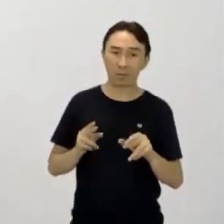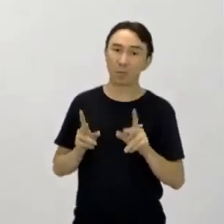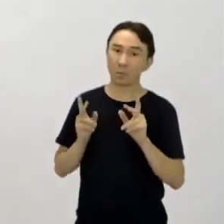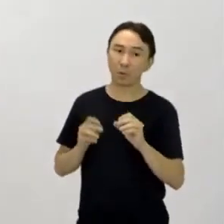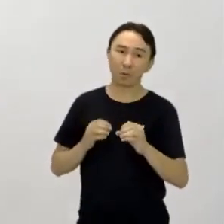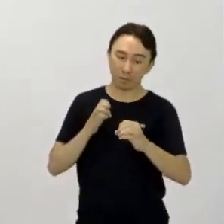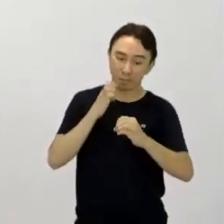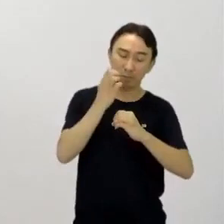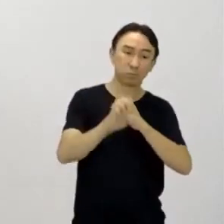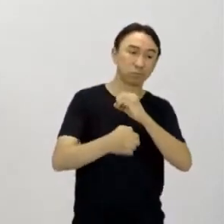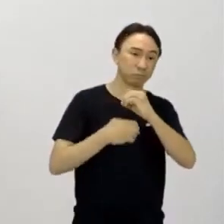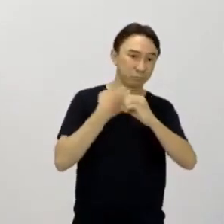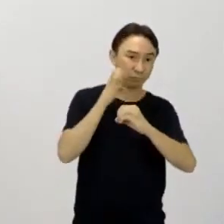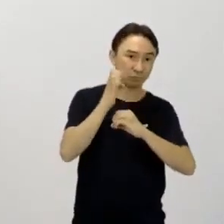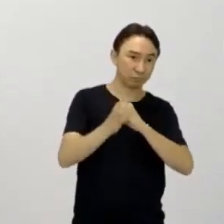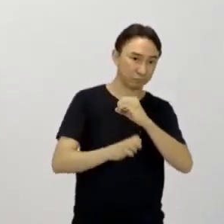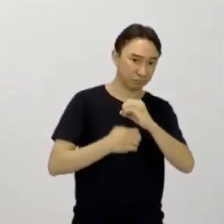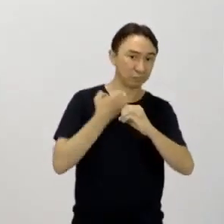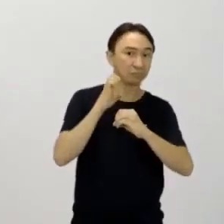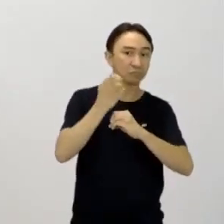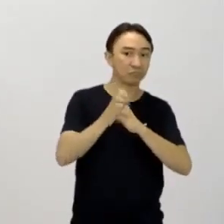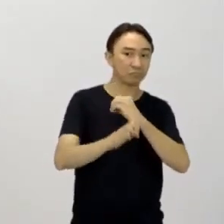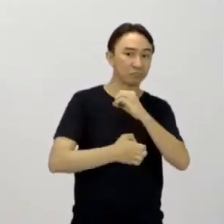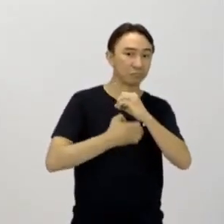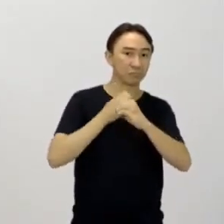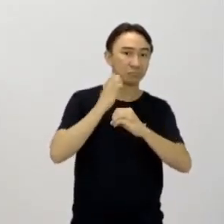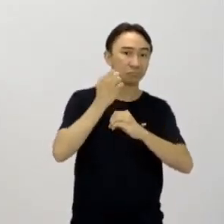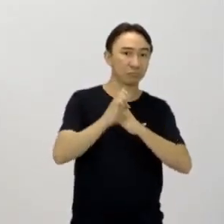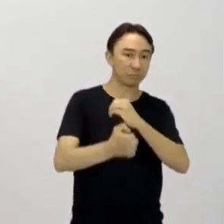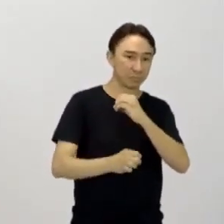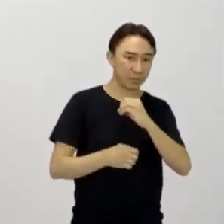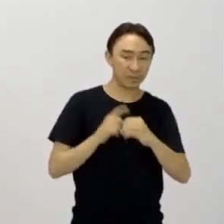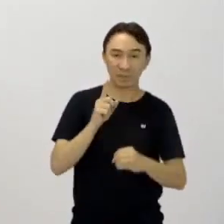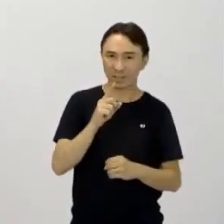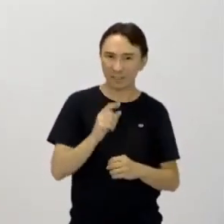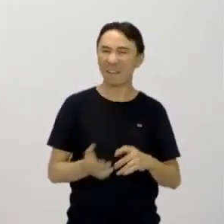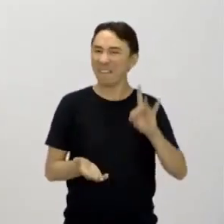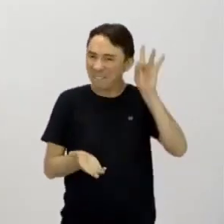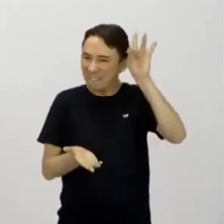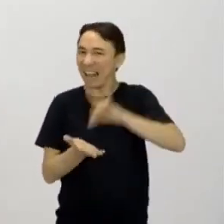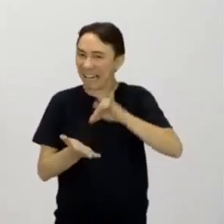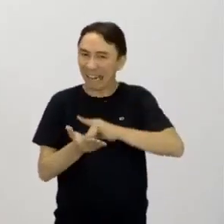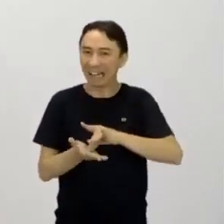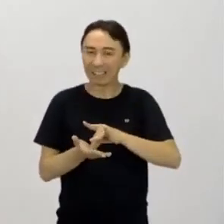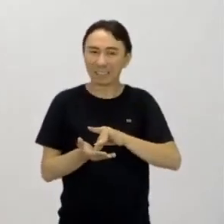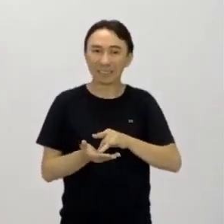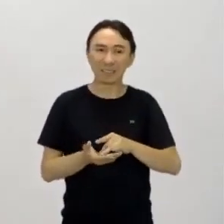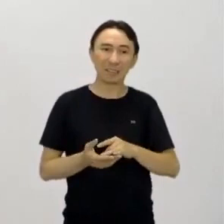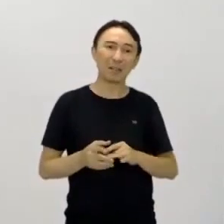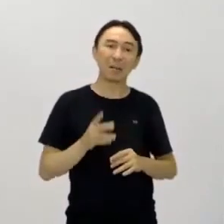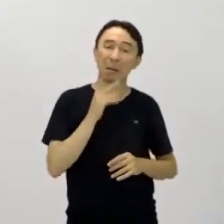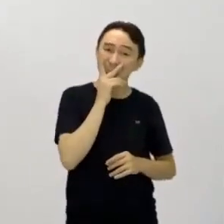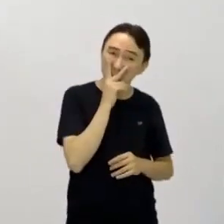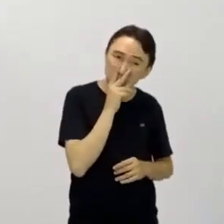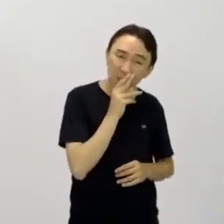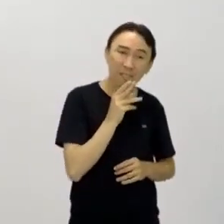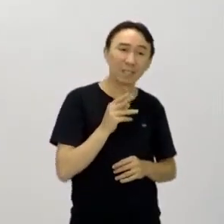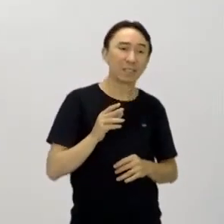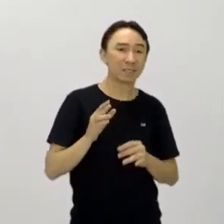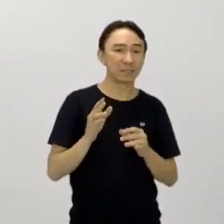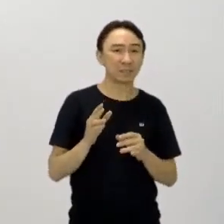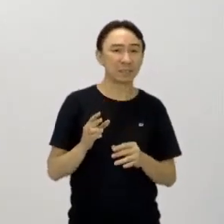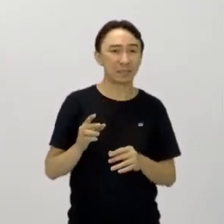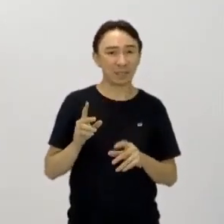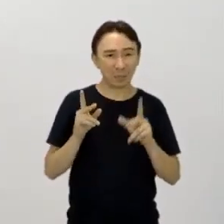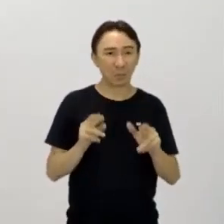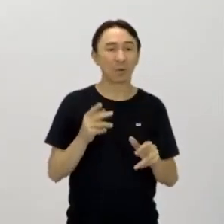mostrar aqui, ó, esse aqui, ó, né? Mas isso não quer dizer que o átomo é assim, não. O átomo, na verdade, ele é mais parecido com uma composição mais ou